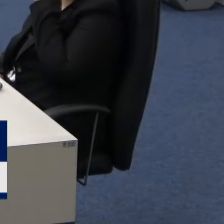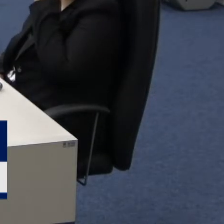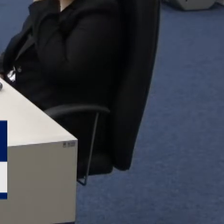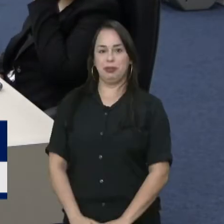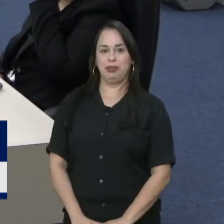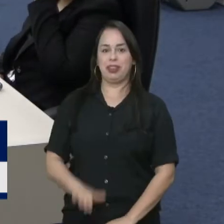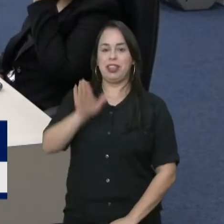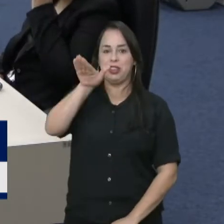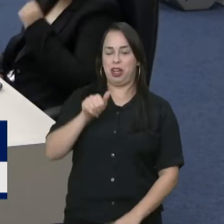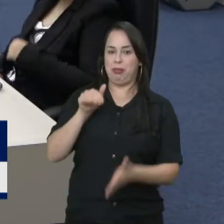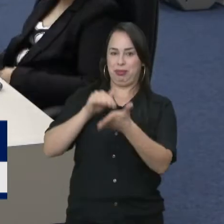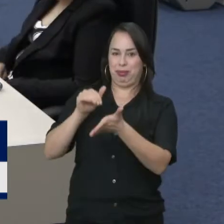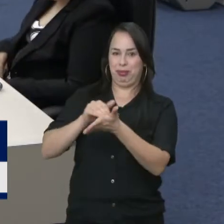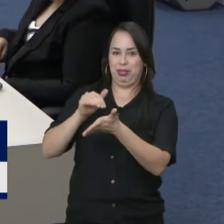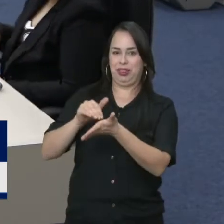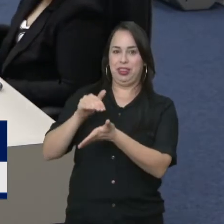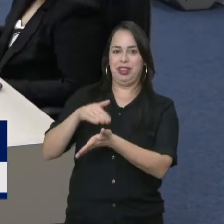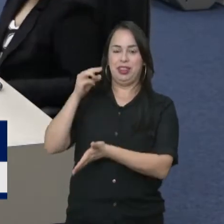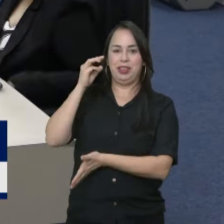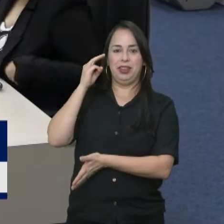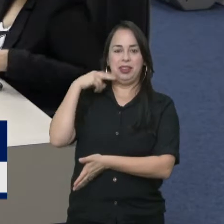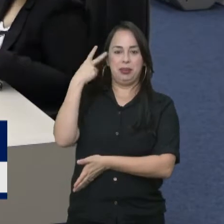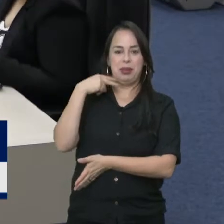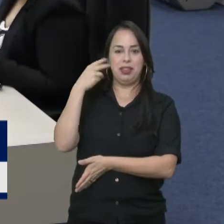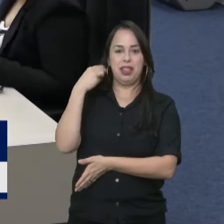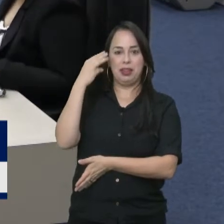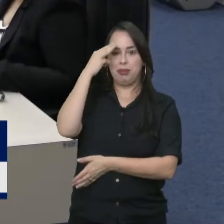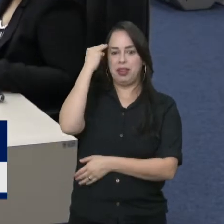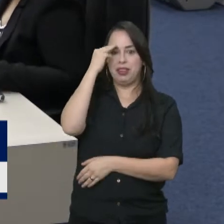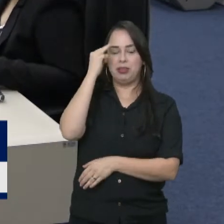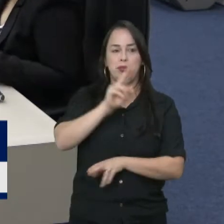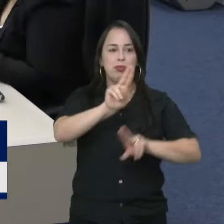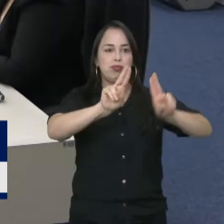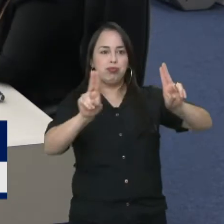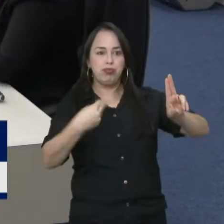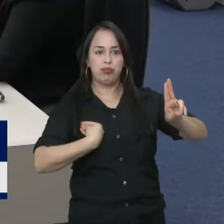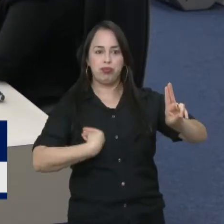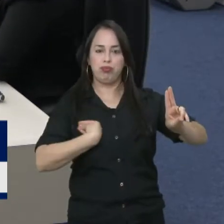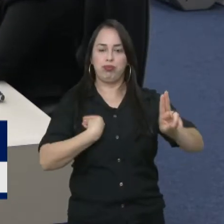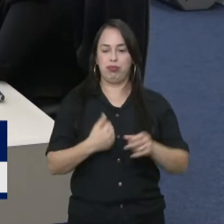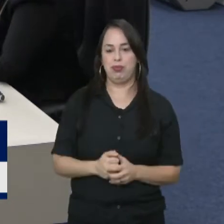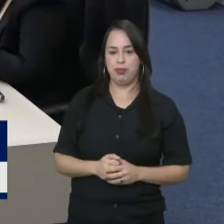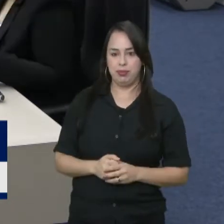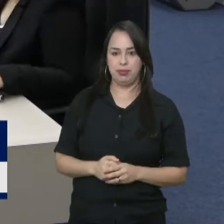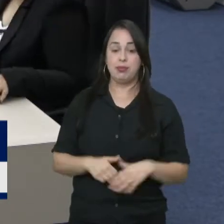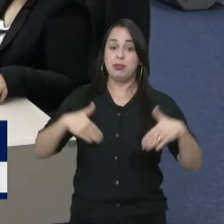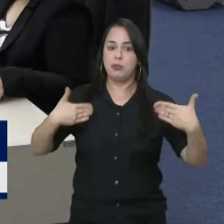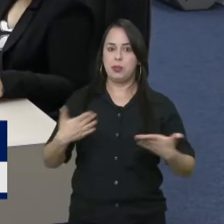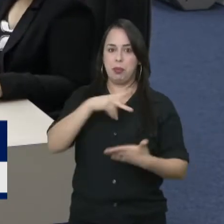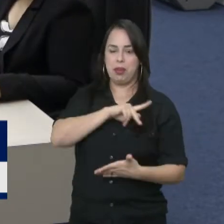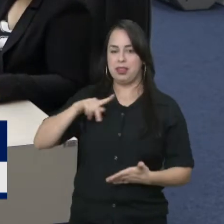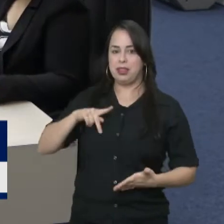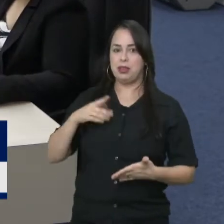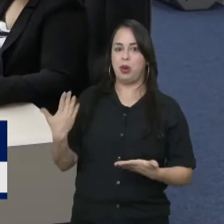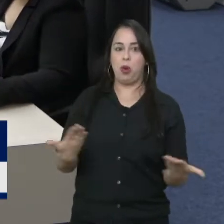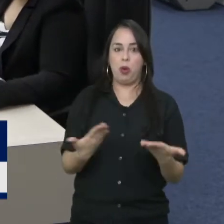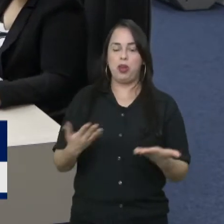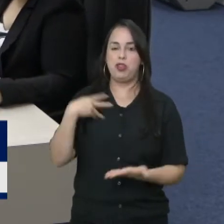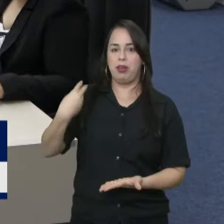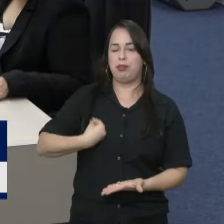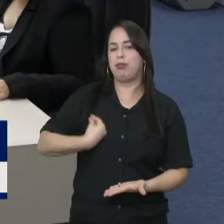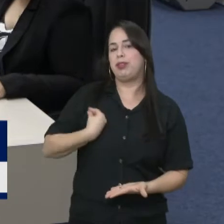Convoco o senhor secretário, vereador Marcelo Garcia, para fazer verificação de presença. Senhor presidente, estão presentes os